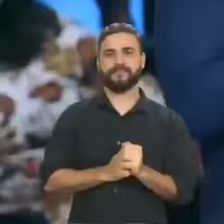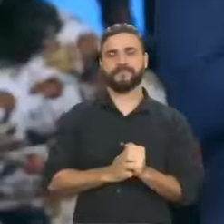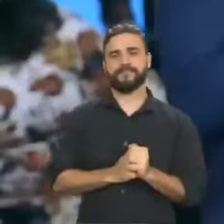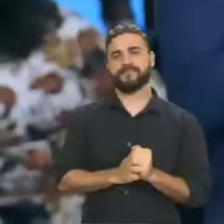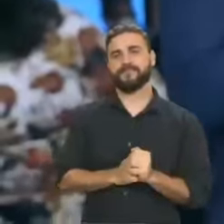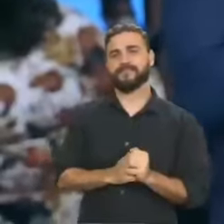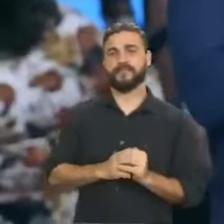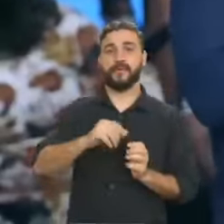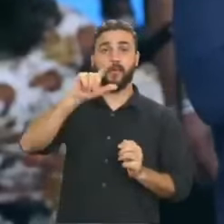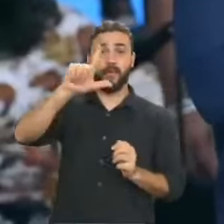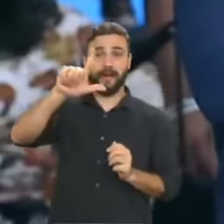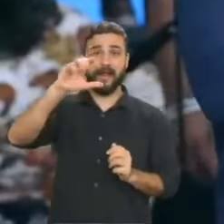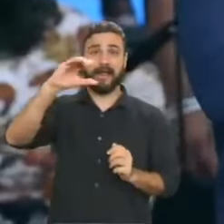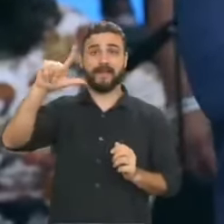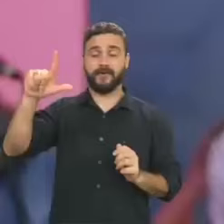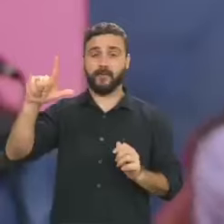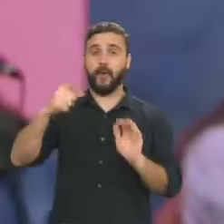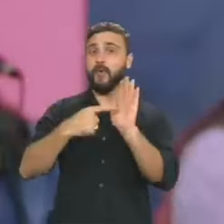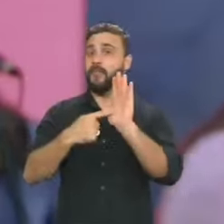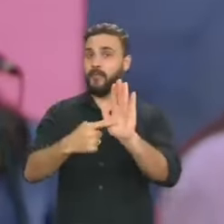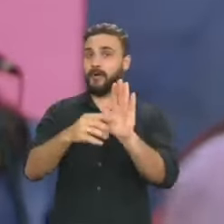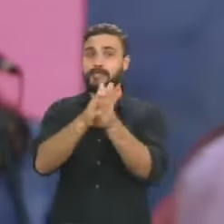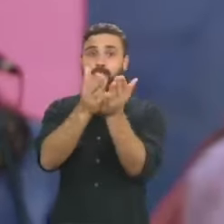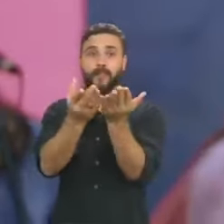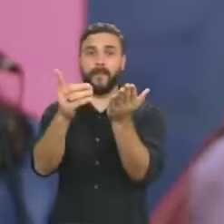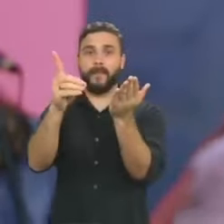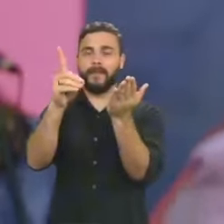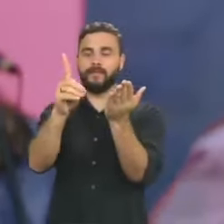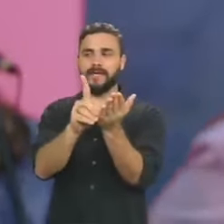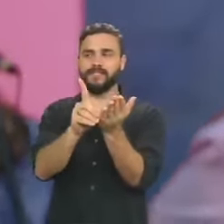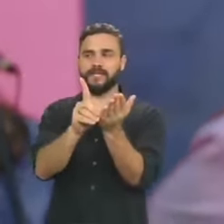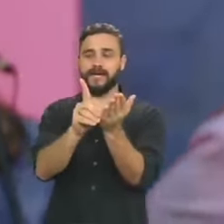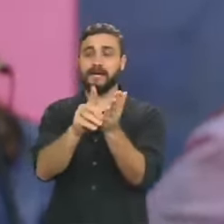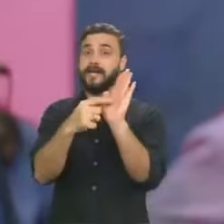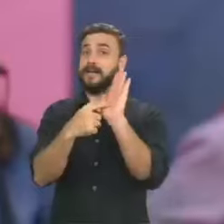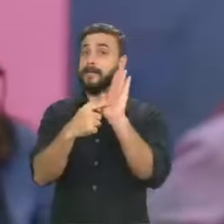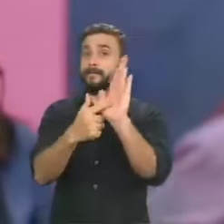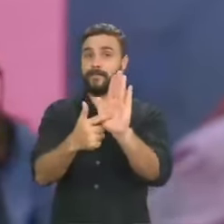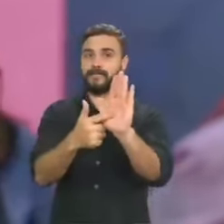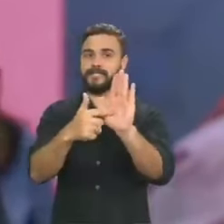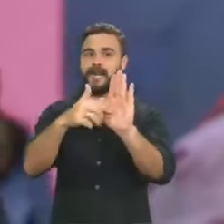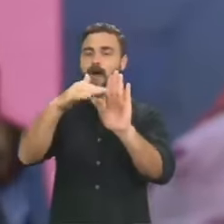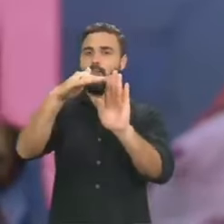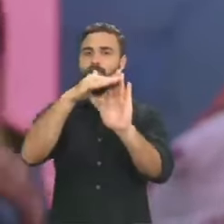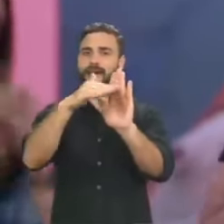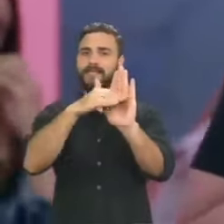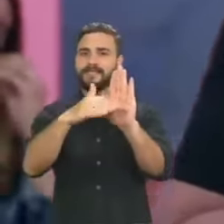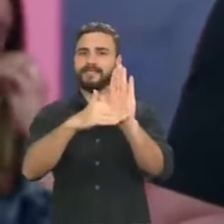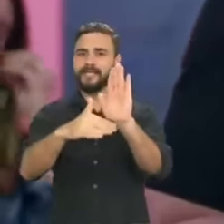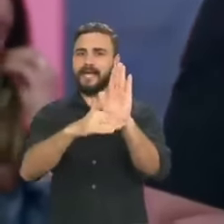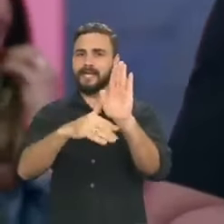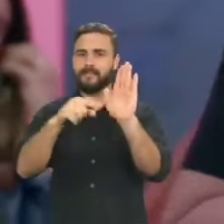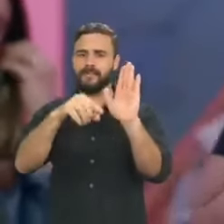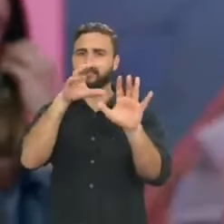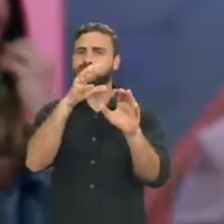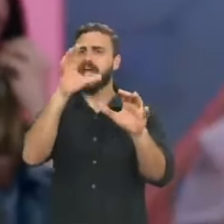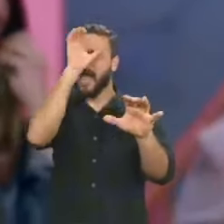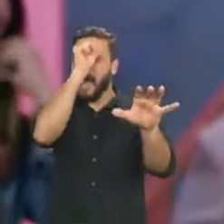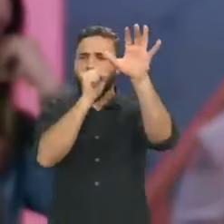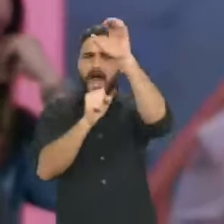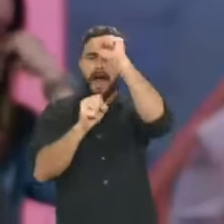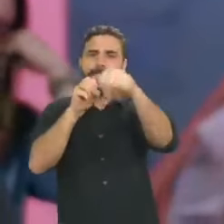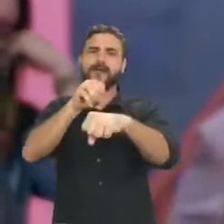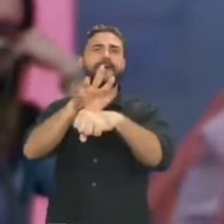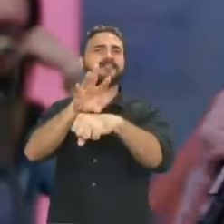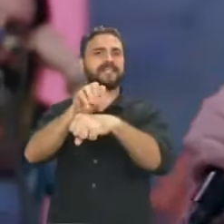Cast Call indica, todo o programa nós vamos indicar uma série de coisas para você se engajar na obra missionária. E